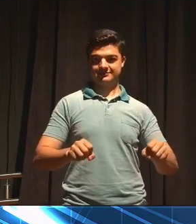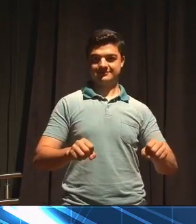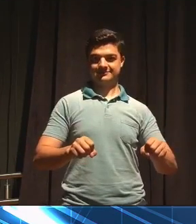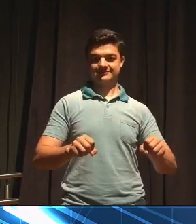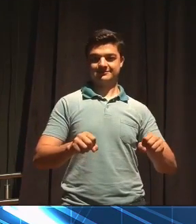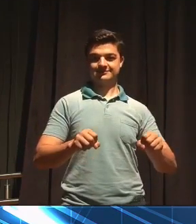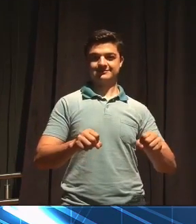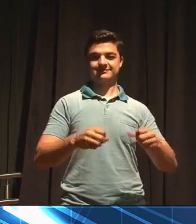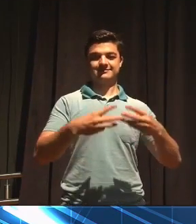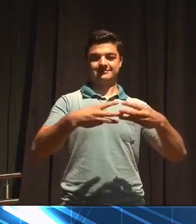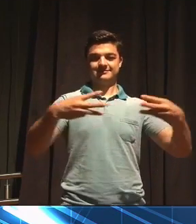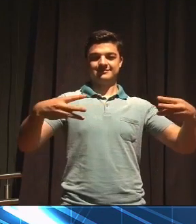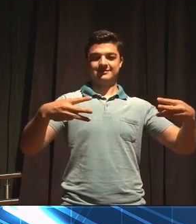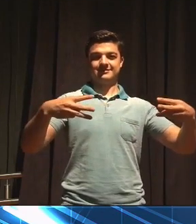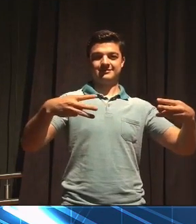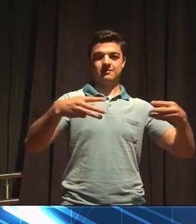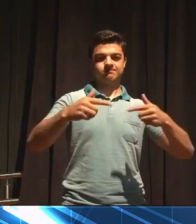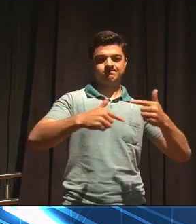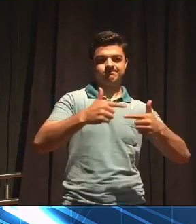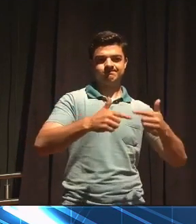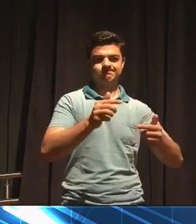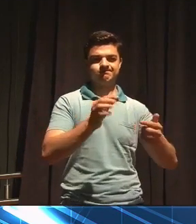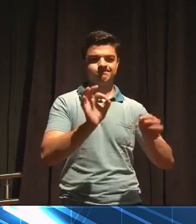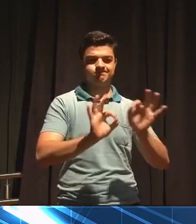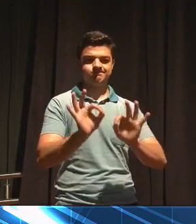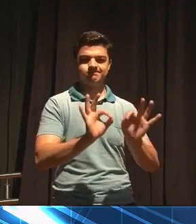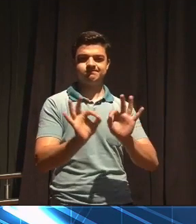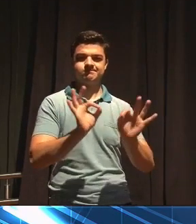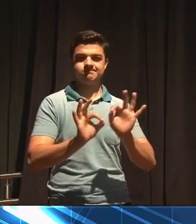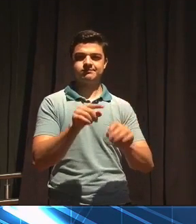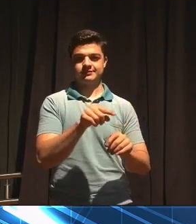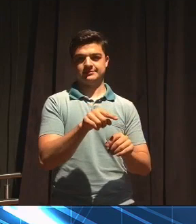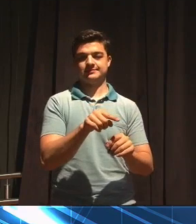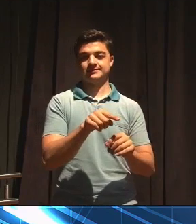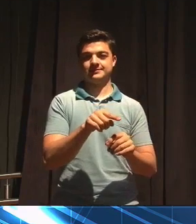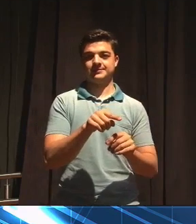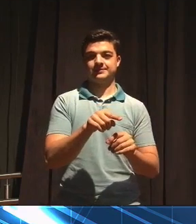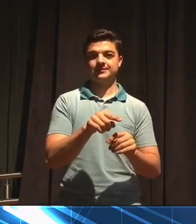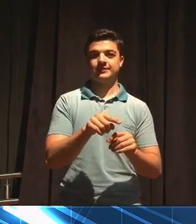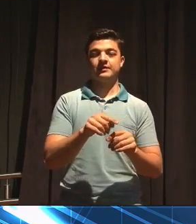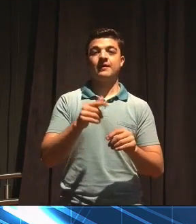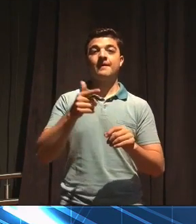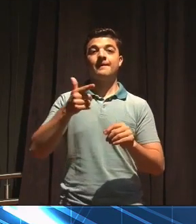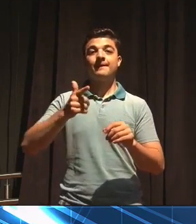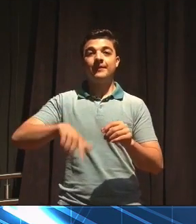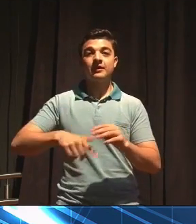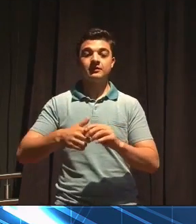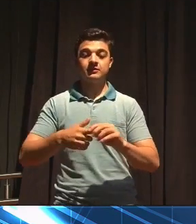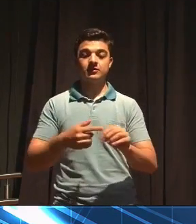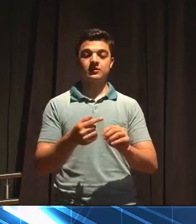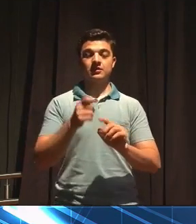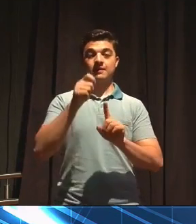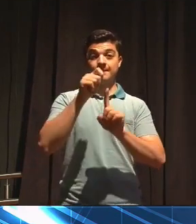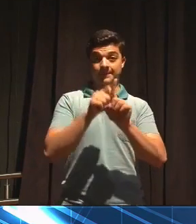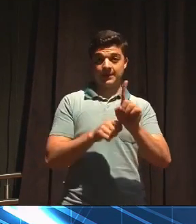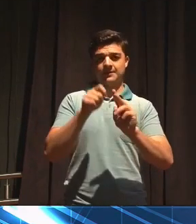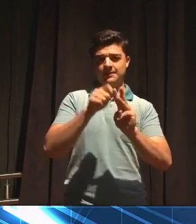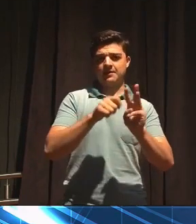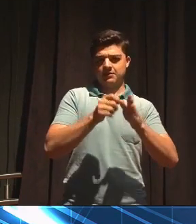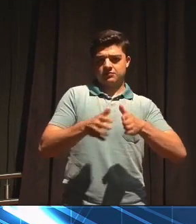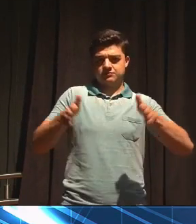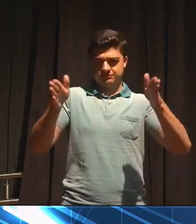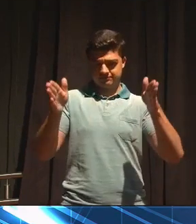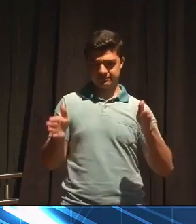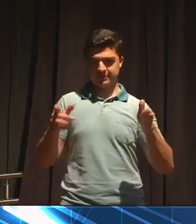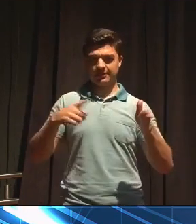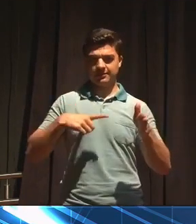450 RDS e bancos NoSQL em produção também. Nós fazemos mais ou menos 2.000 deploys por mês e a média de 60